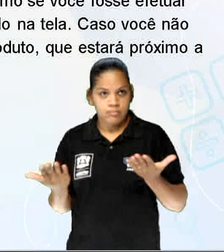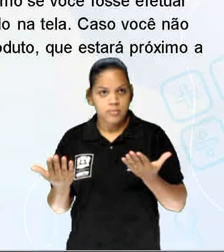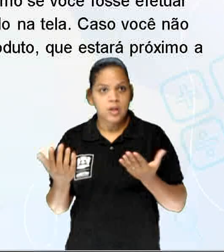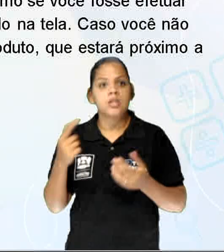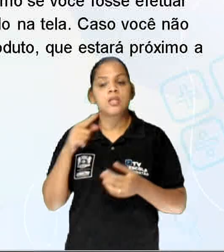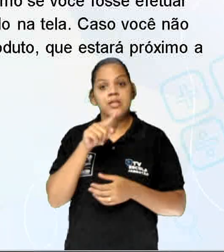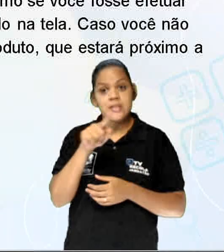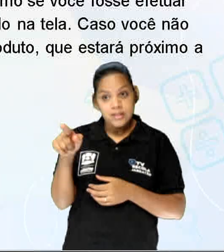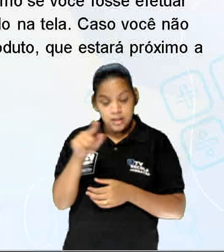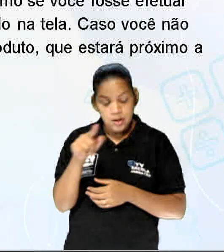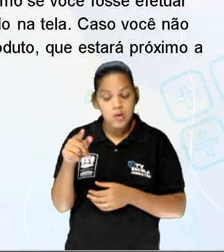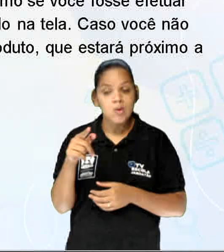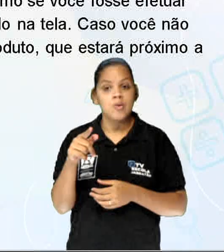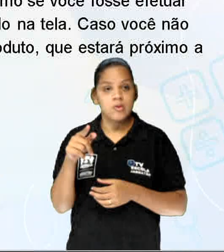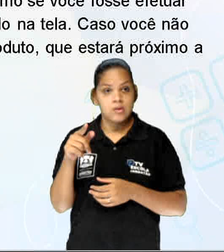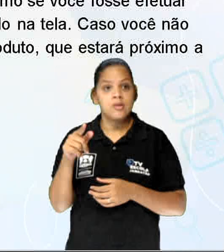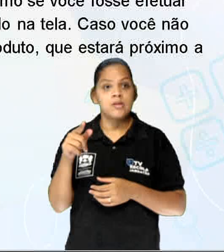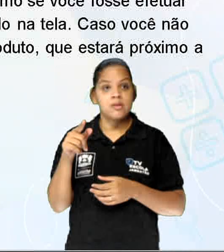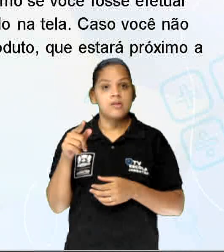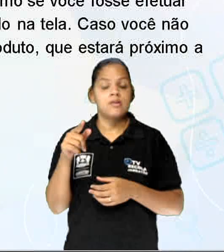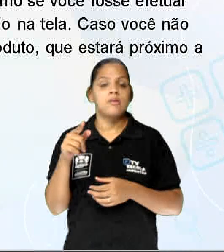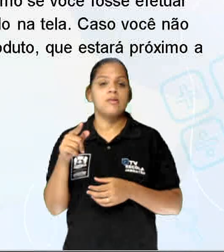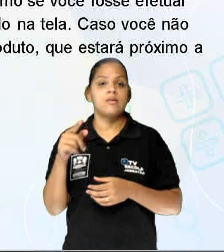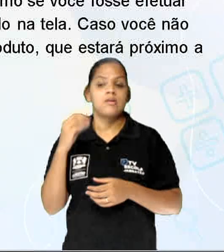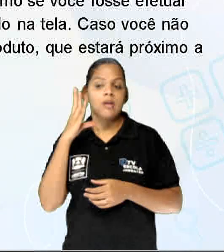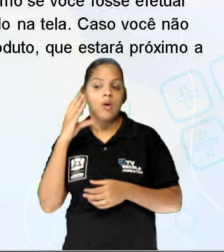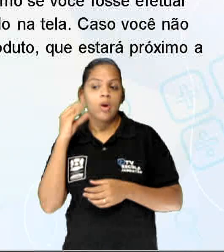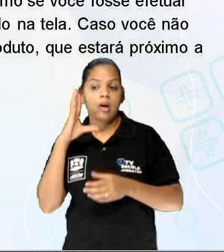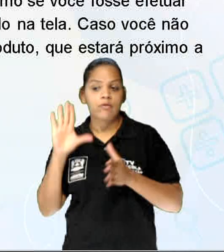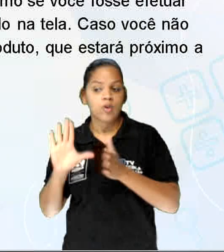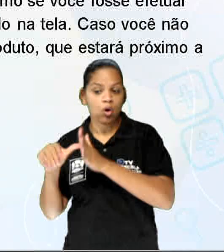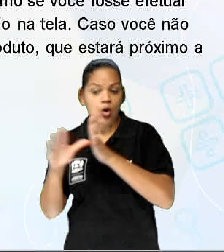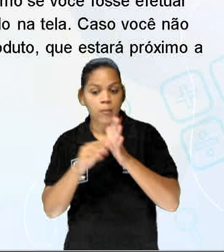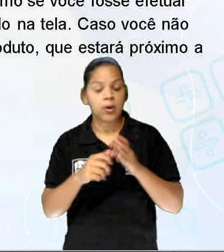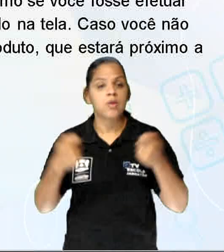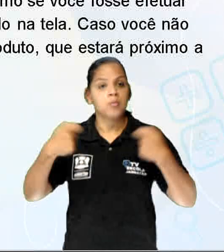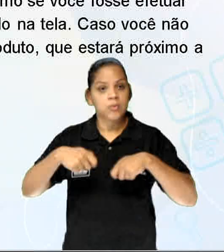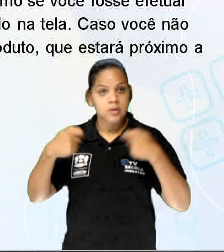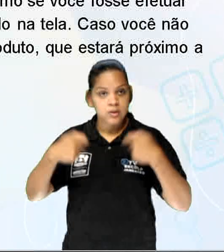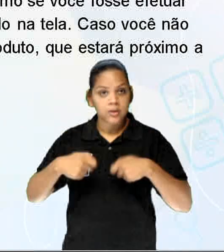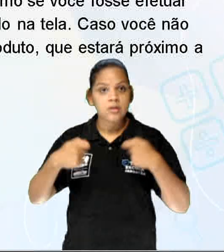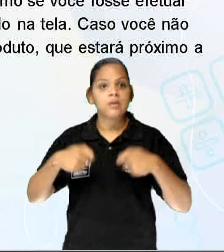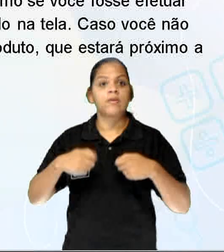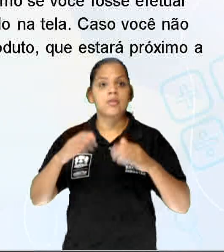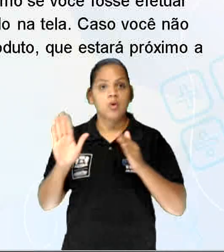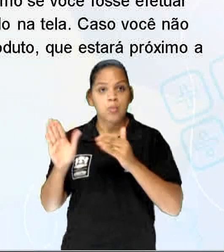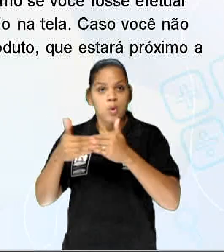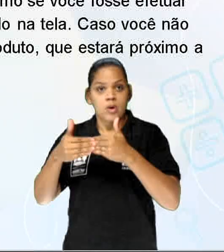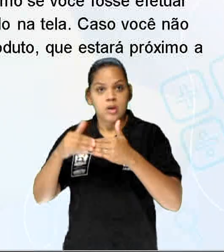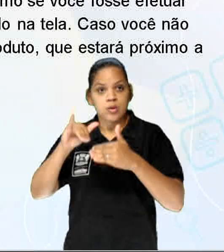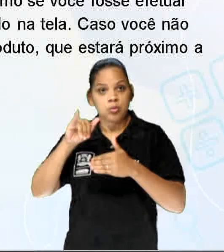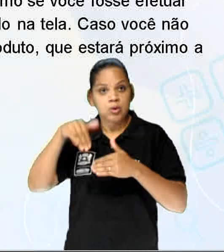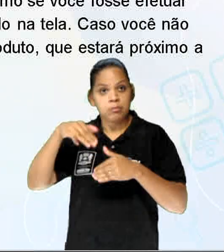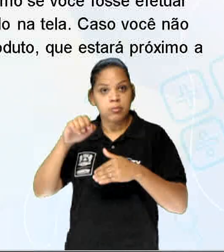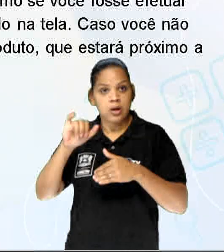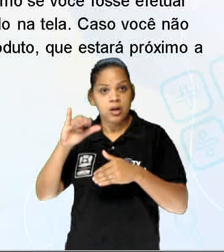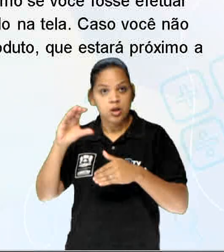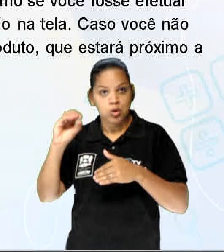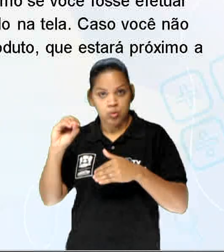Aprenda a fazer o bloqueio do e-mail do aparelho junto à operadora.